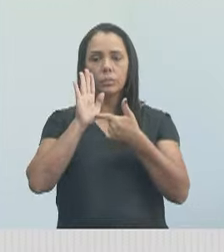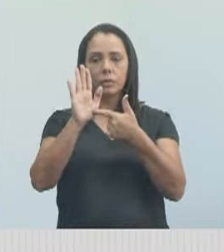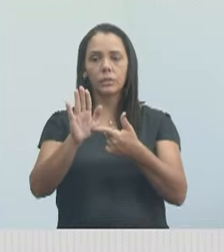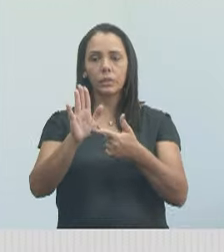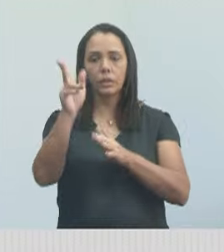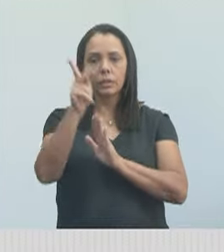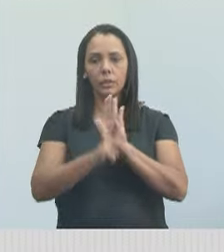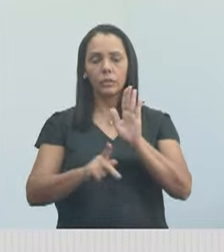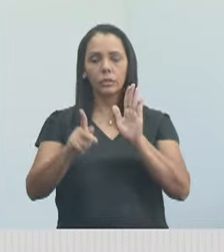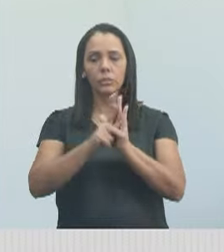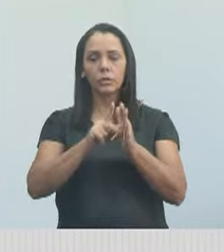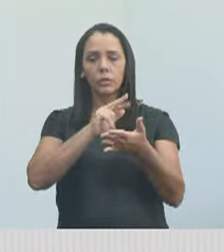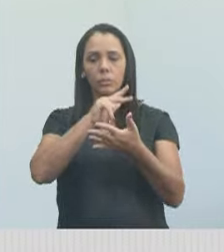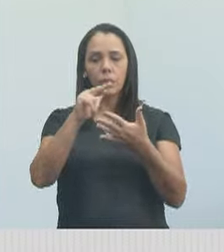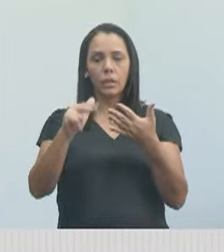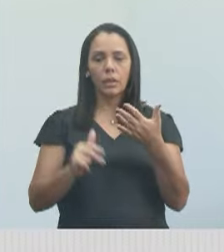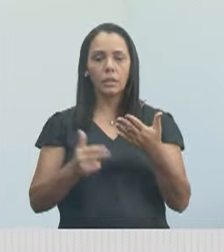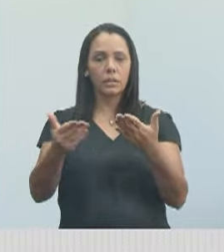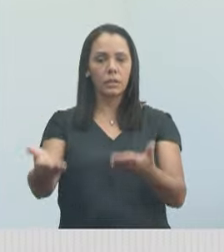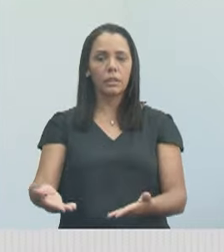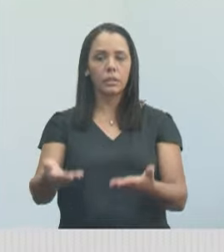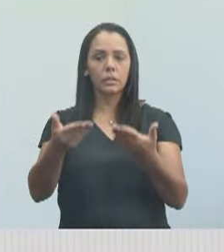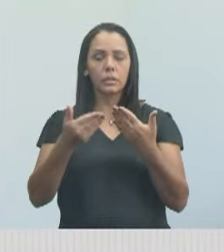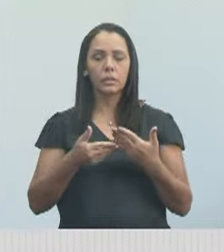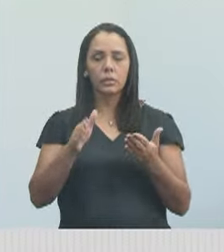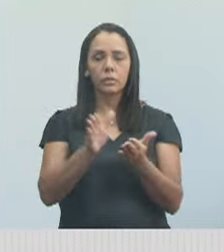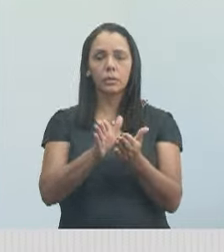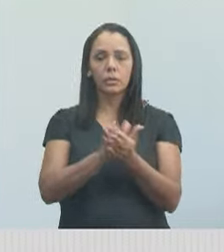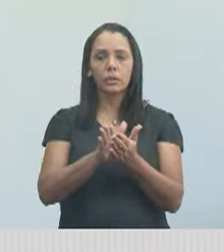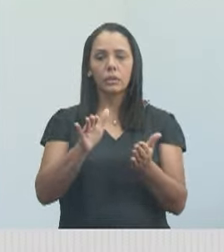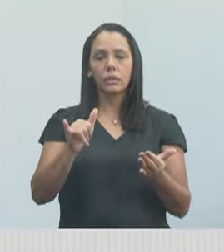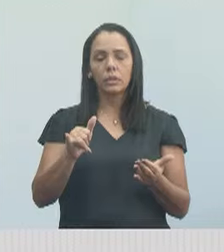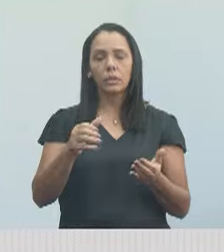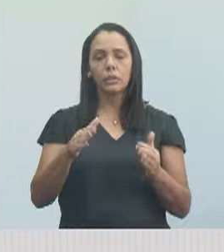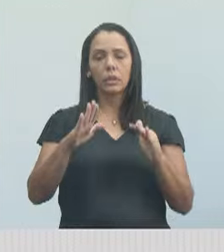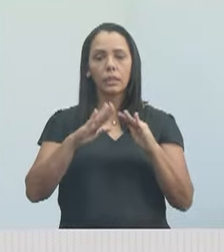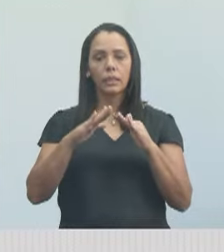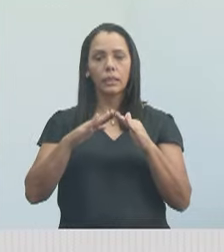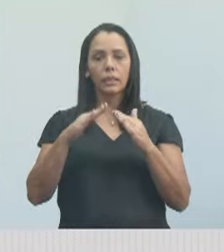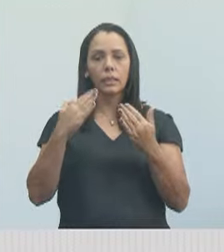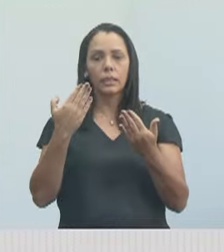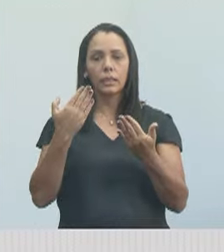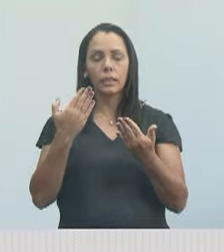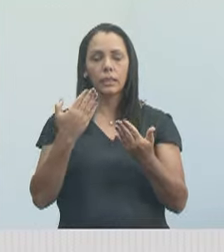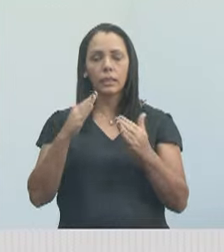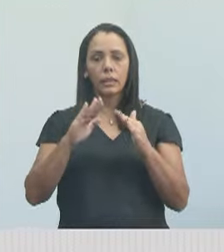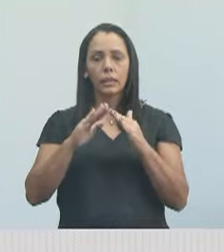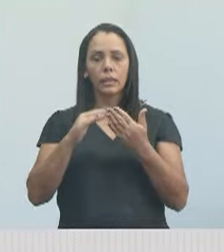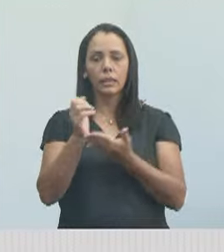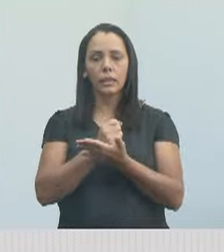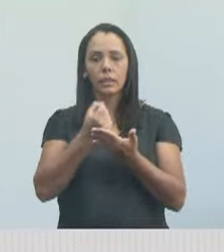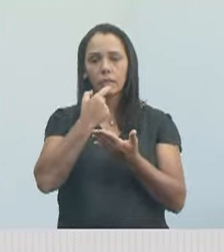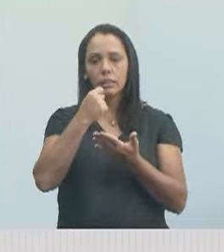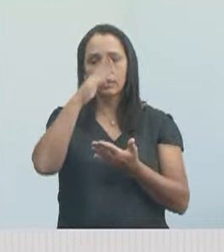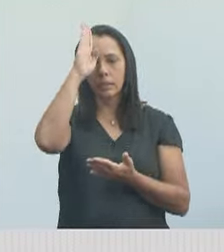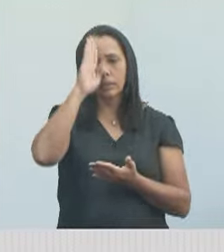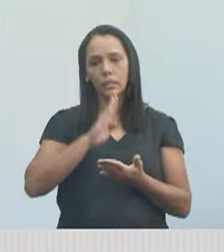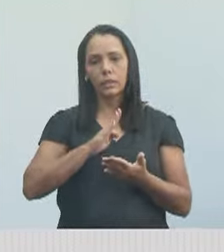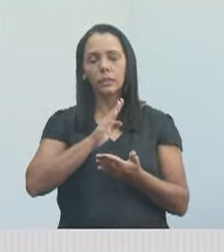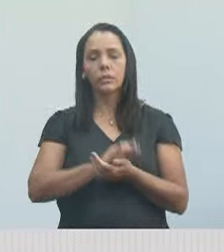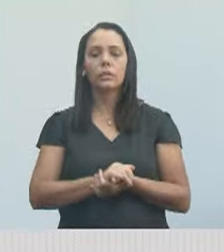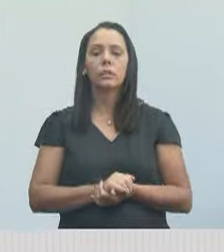projetos, né? Para Jacareí, farmácia pet gratuita, cursos de banho e tosa gratuitos